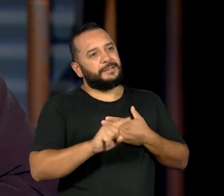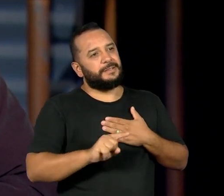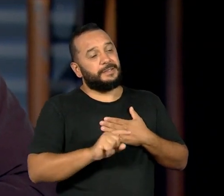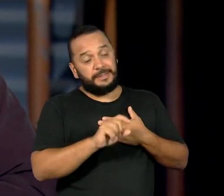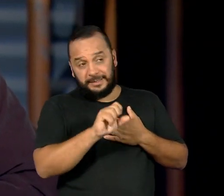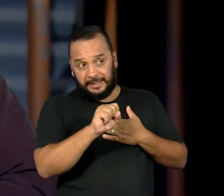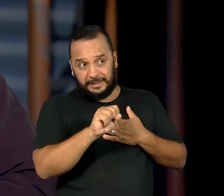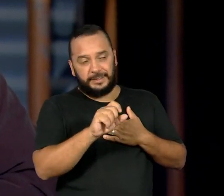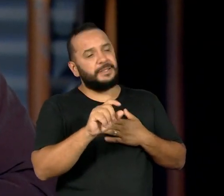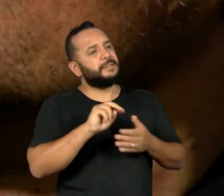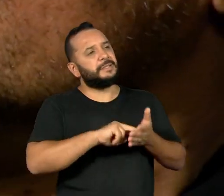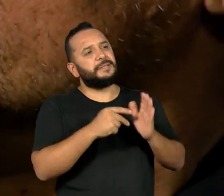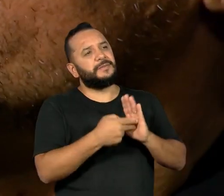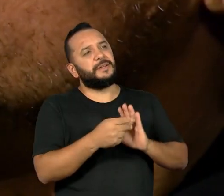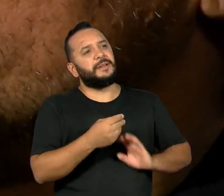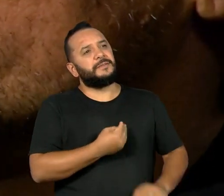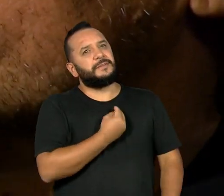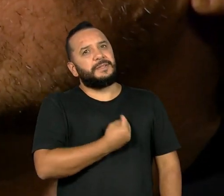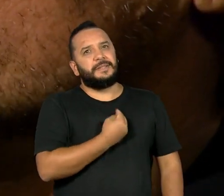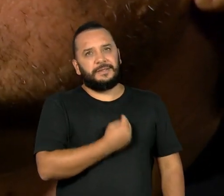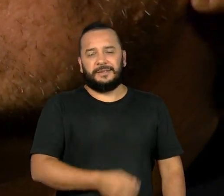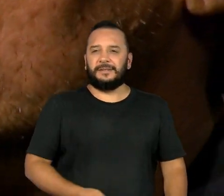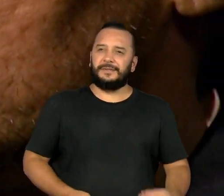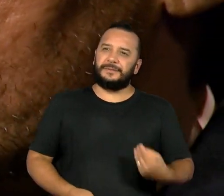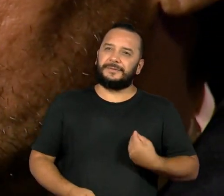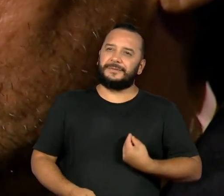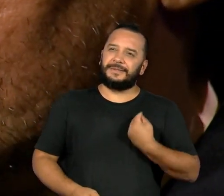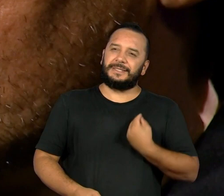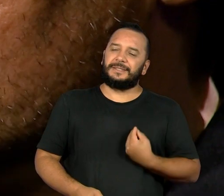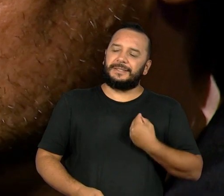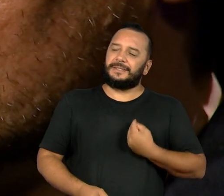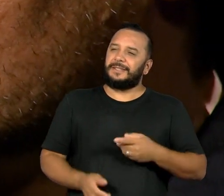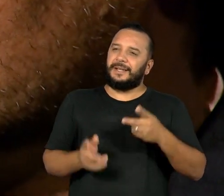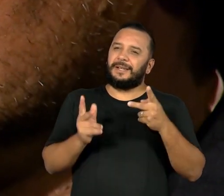é a vida? A vida é uma navegação